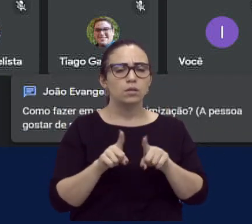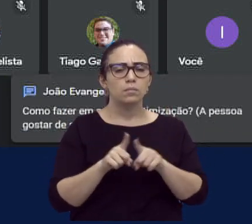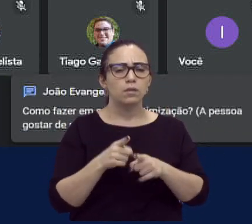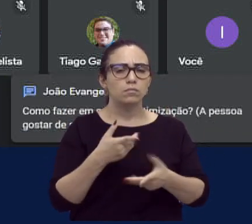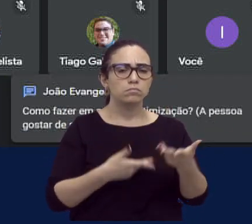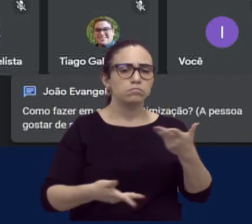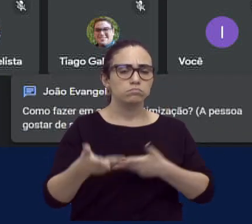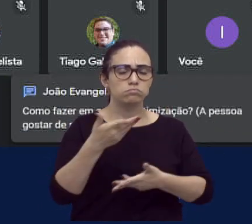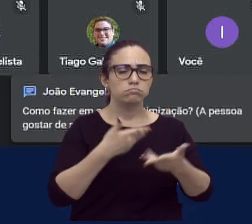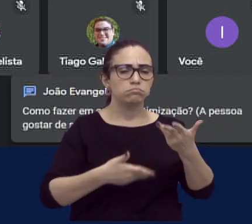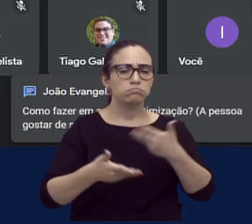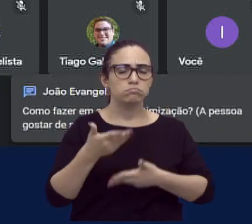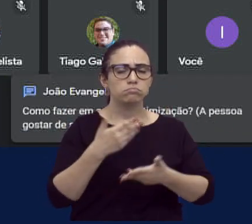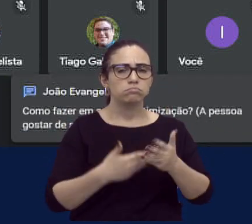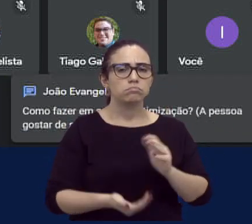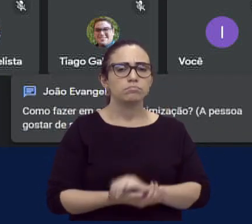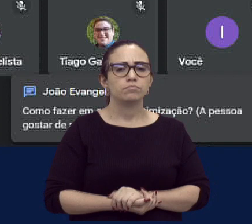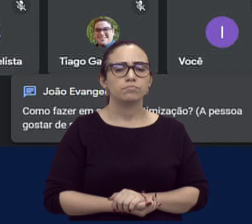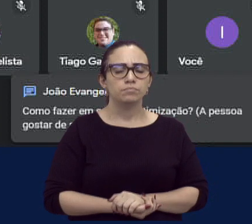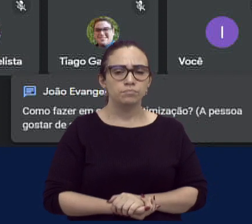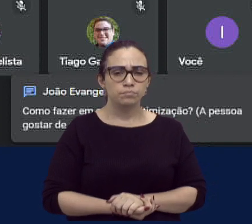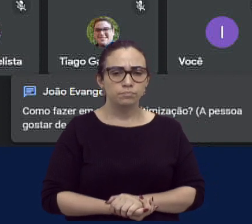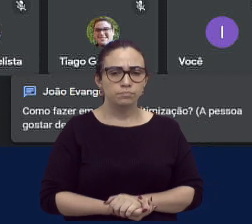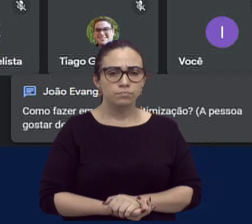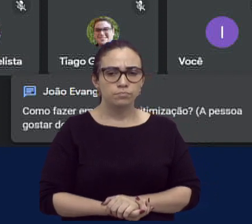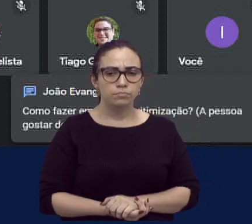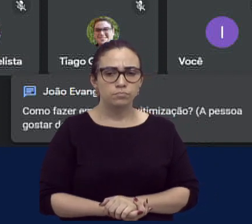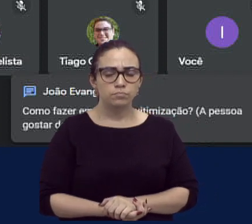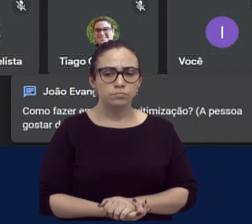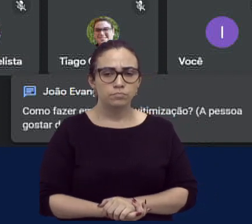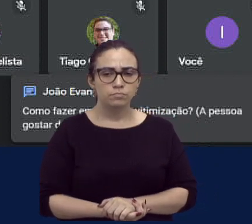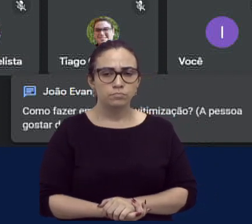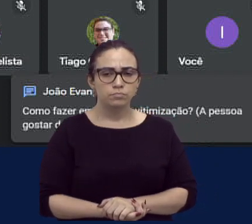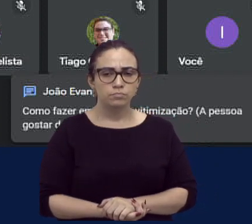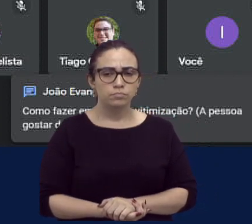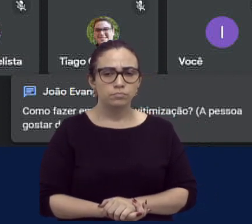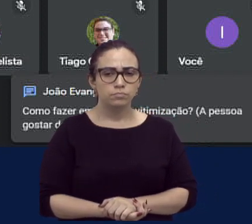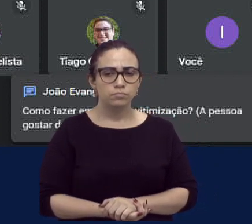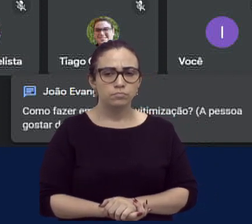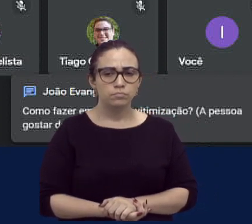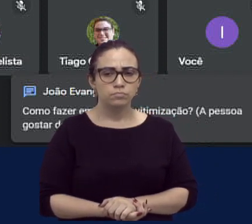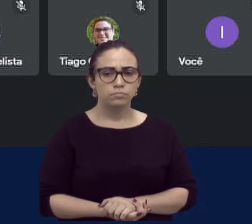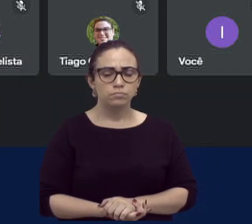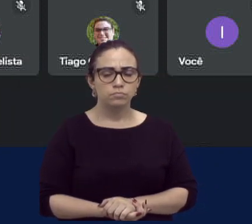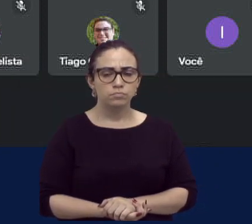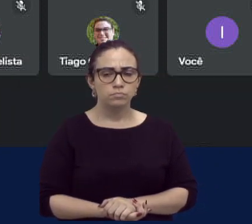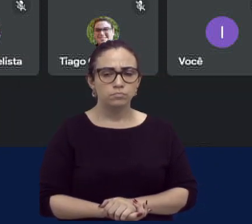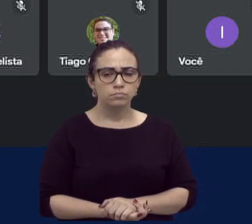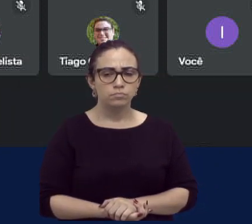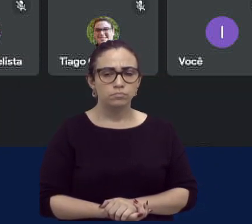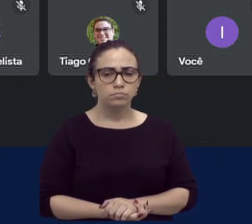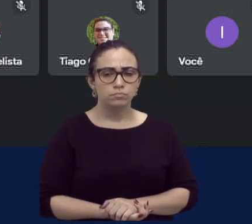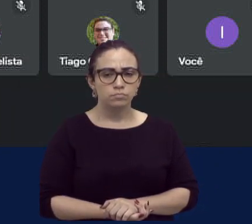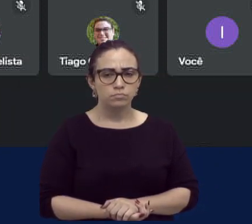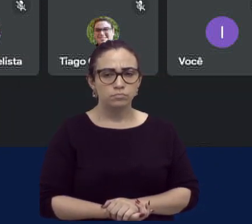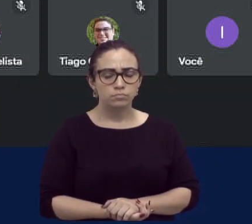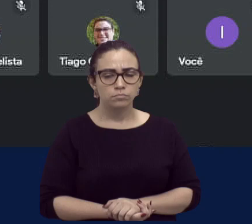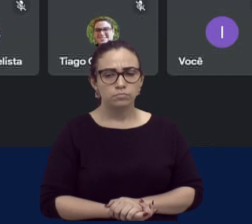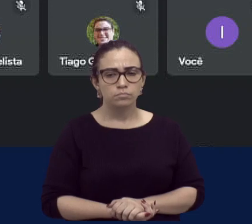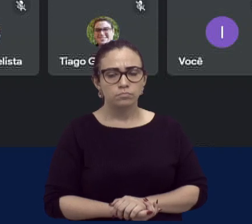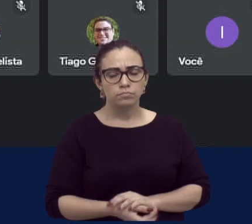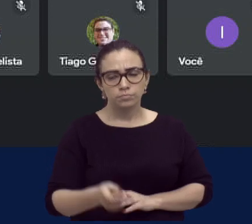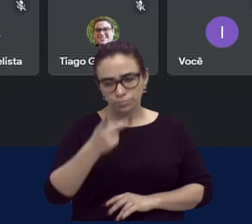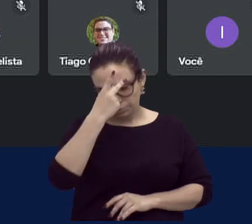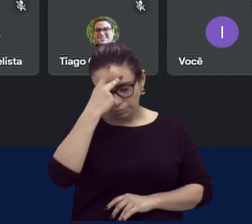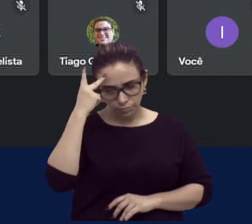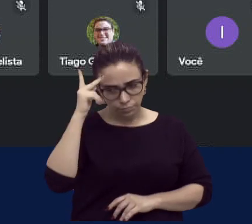comunicação afetiva. Aí a pessoa chega para você e conta alguma coisa, né? Diz, olha, tive uma